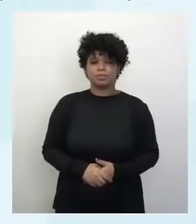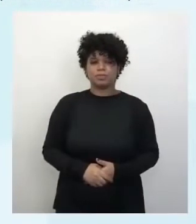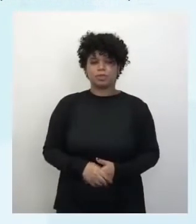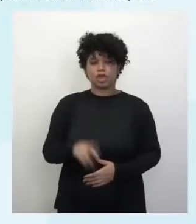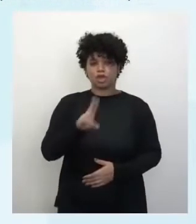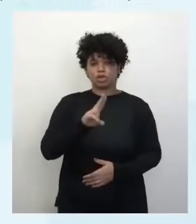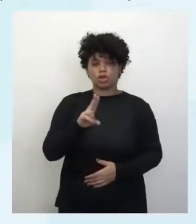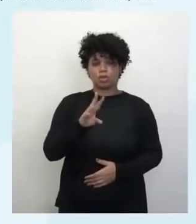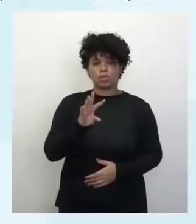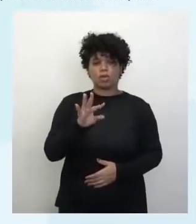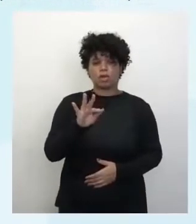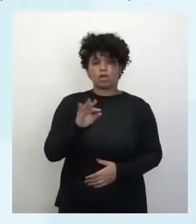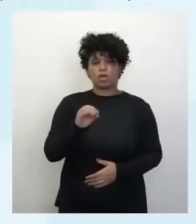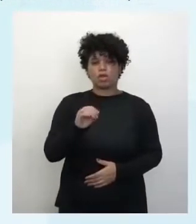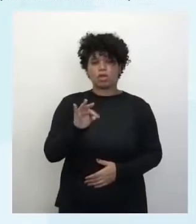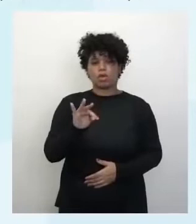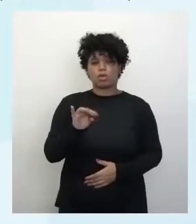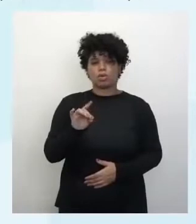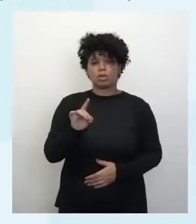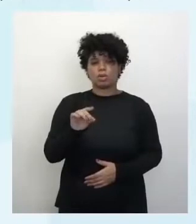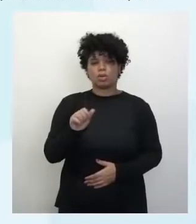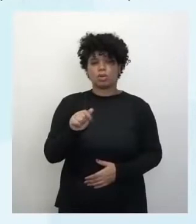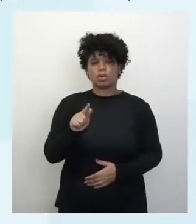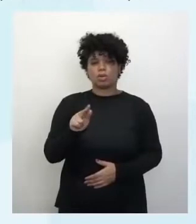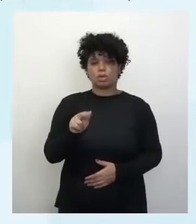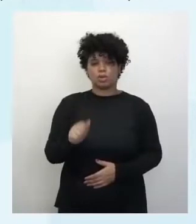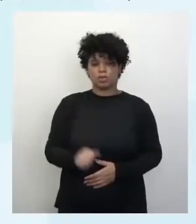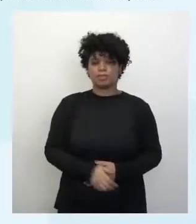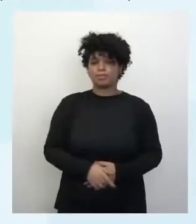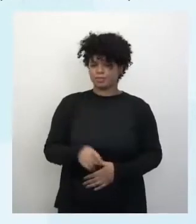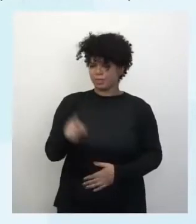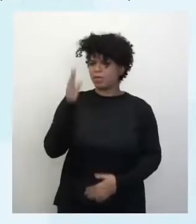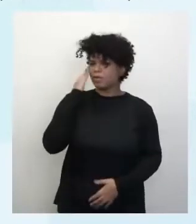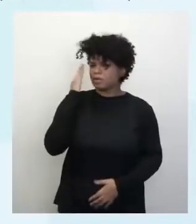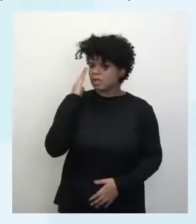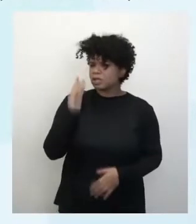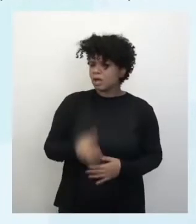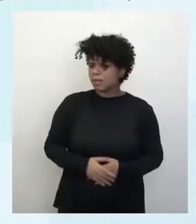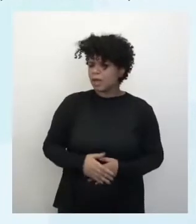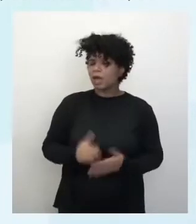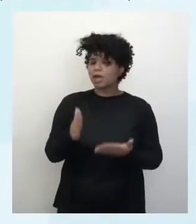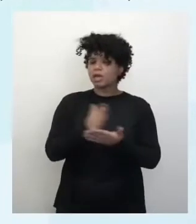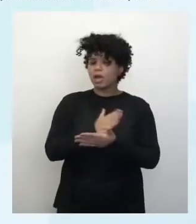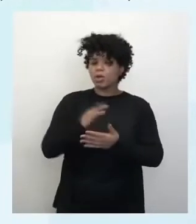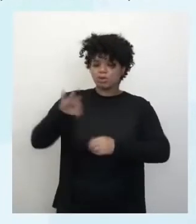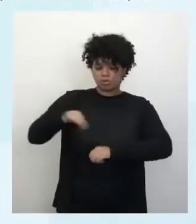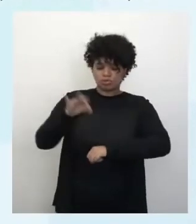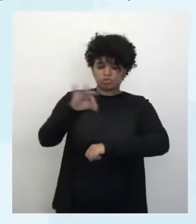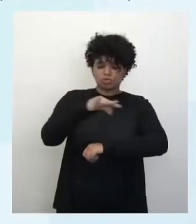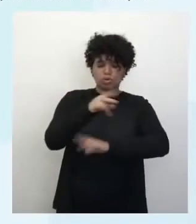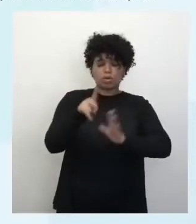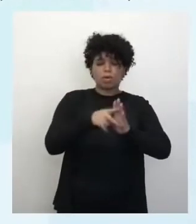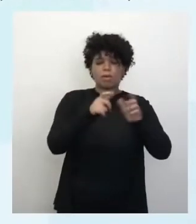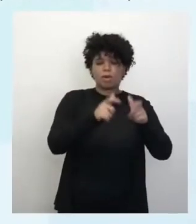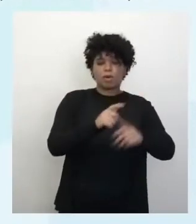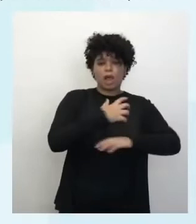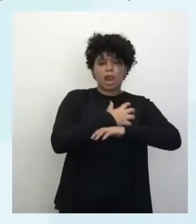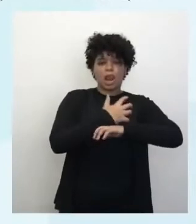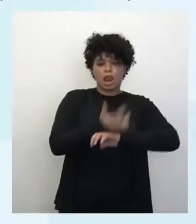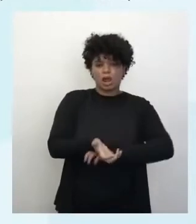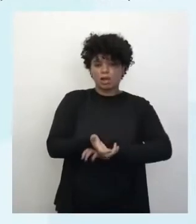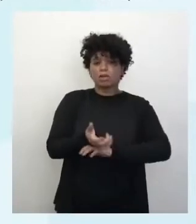Gota d'água. Você sabia que o desaparecimento das abelhas nativas do Cerrado está relacionado aos